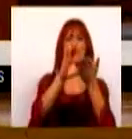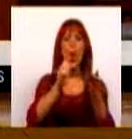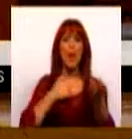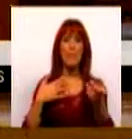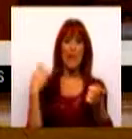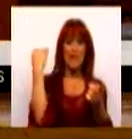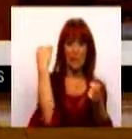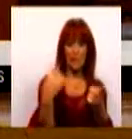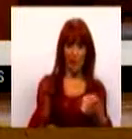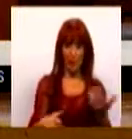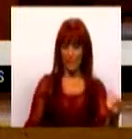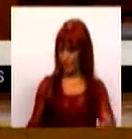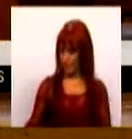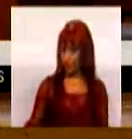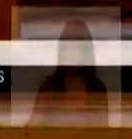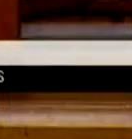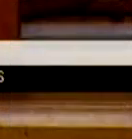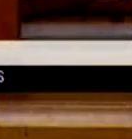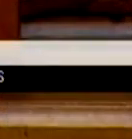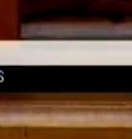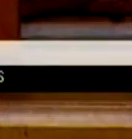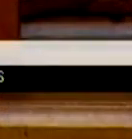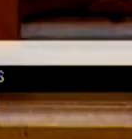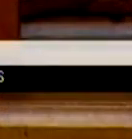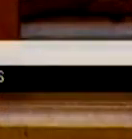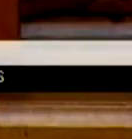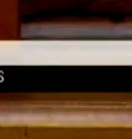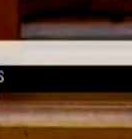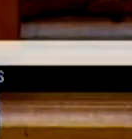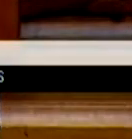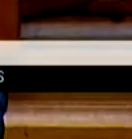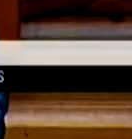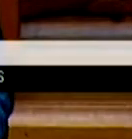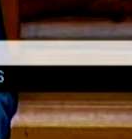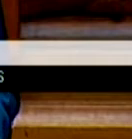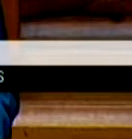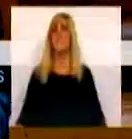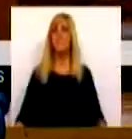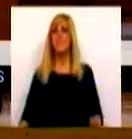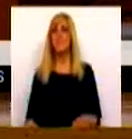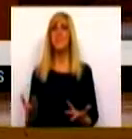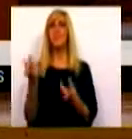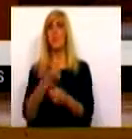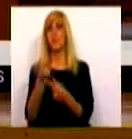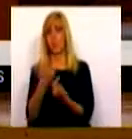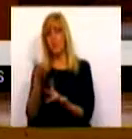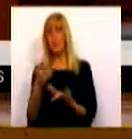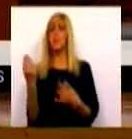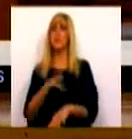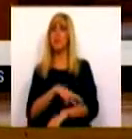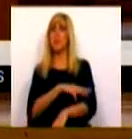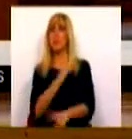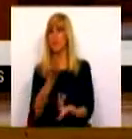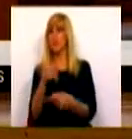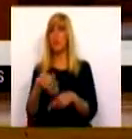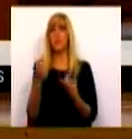empresas. Os consumidores e os agentes económicos mostram a maior